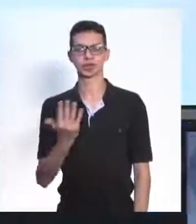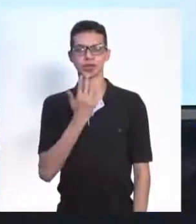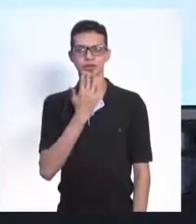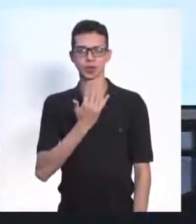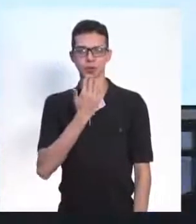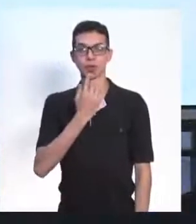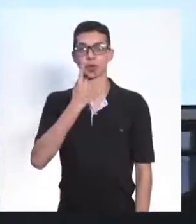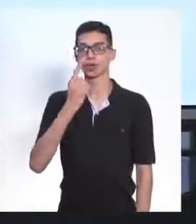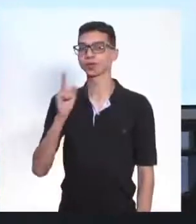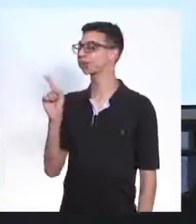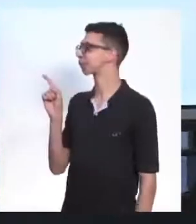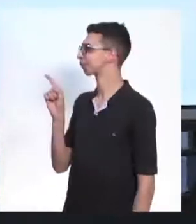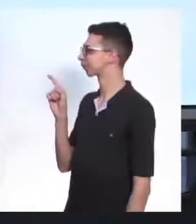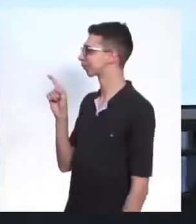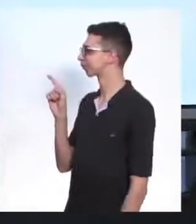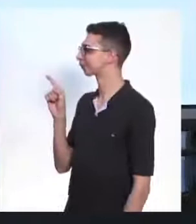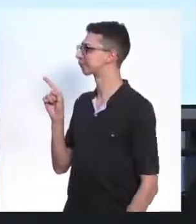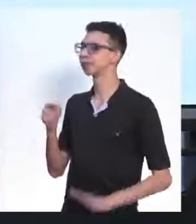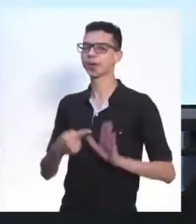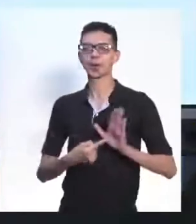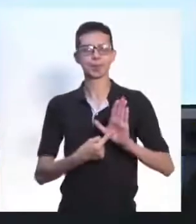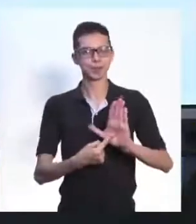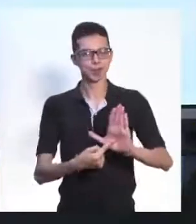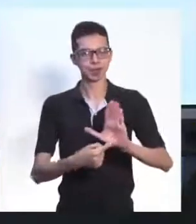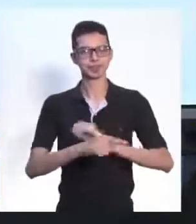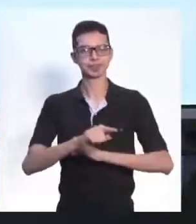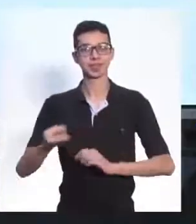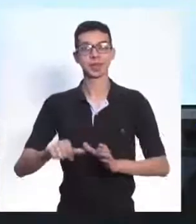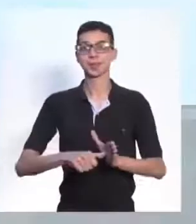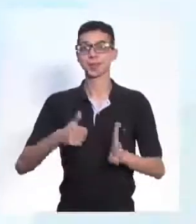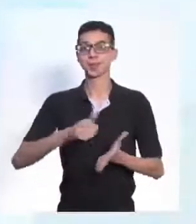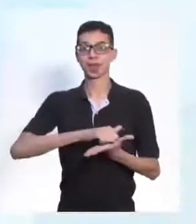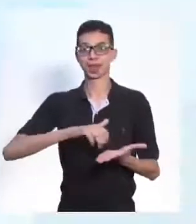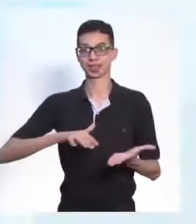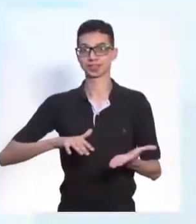Então, ó, vai aparecer para vocês, olha a primeira atividade.